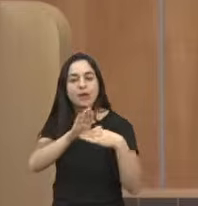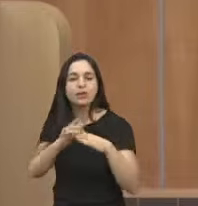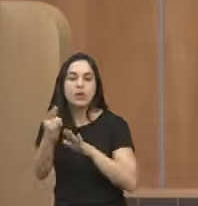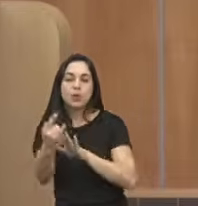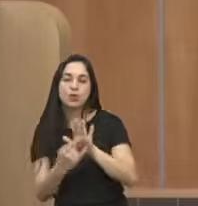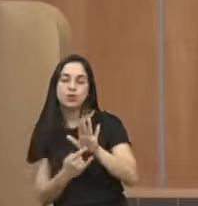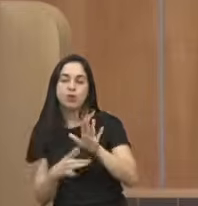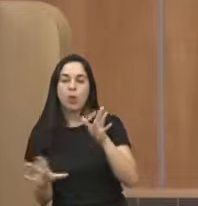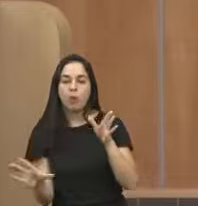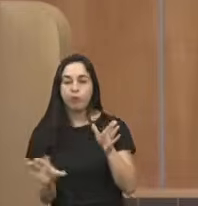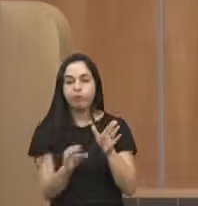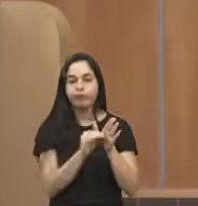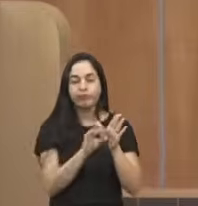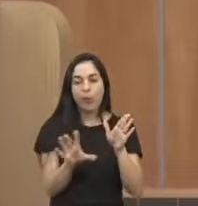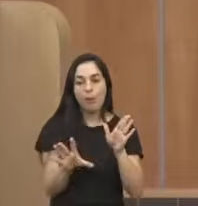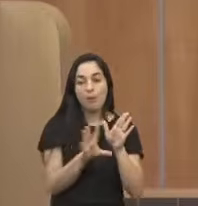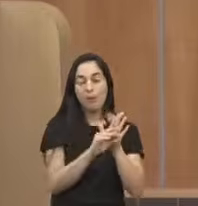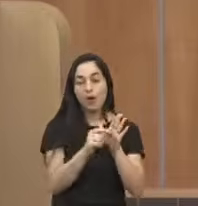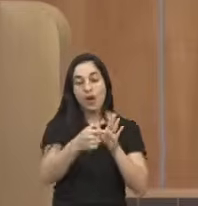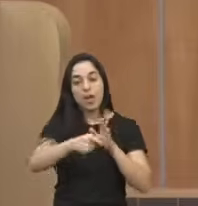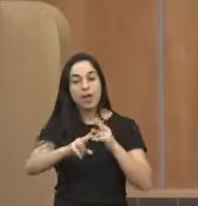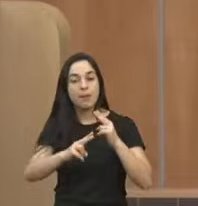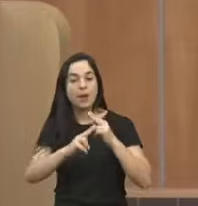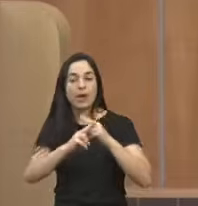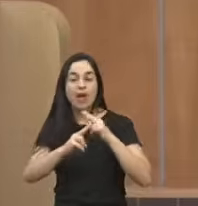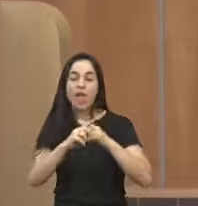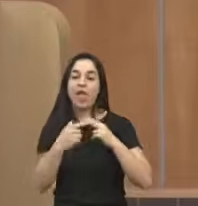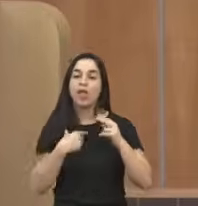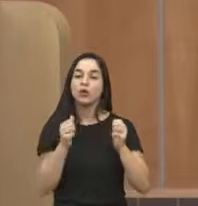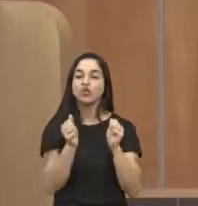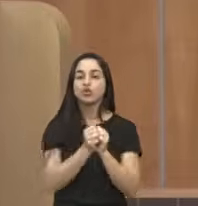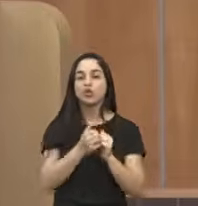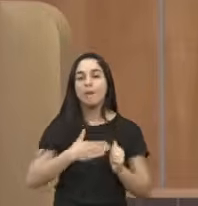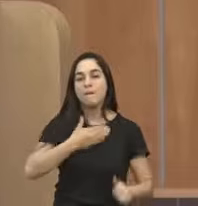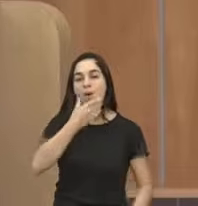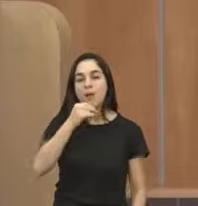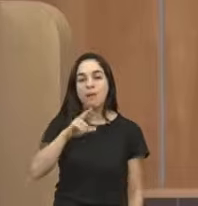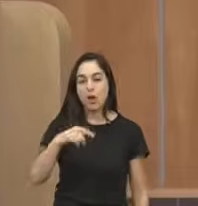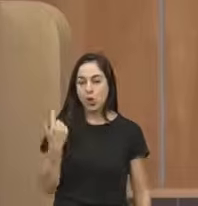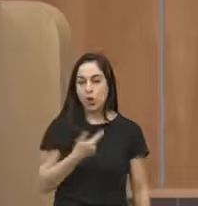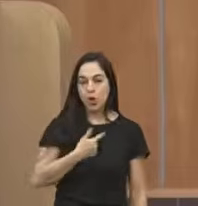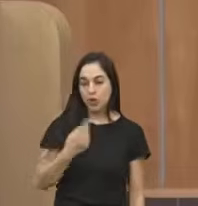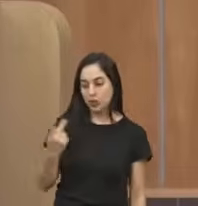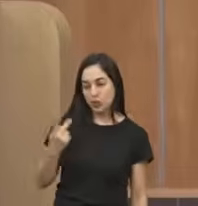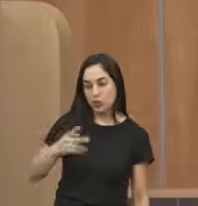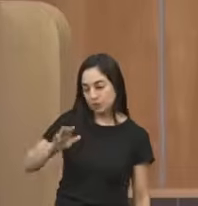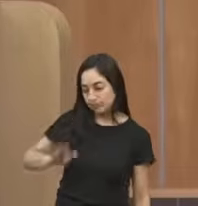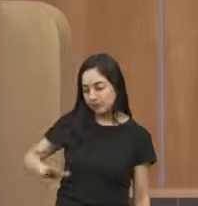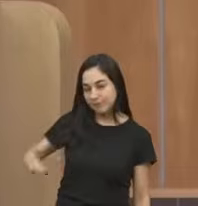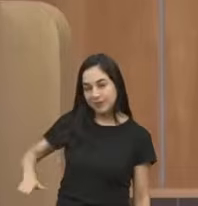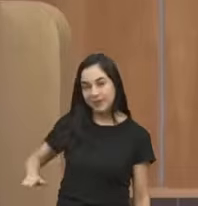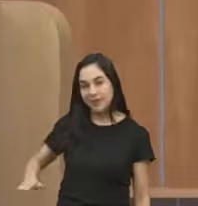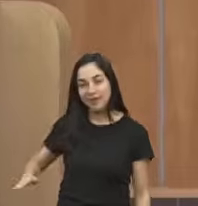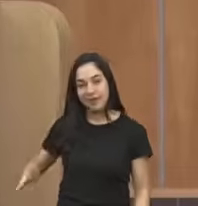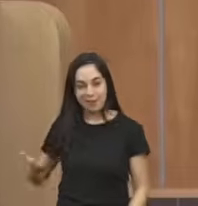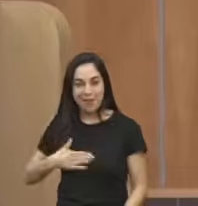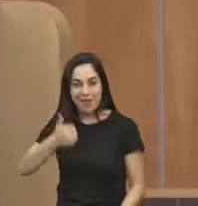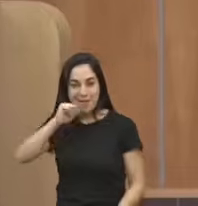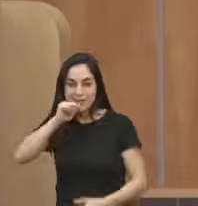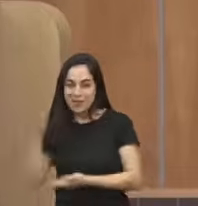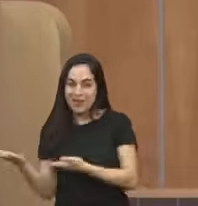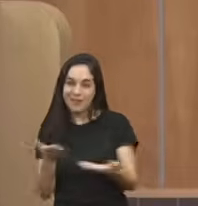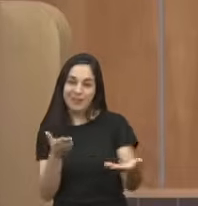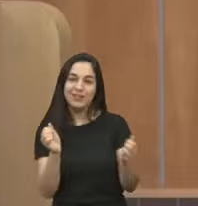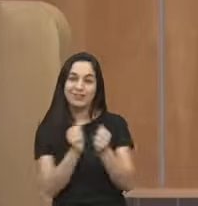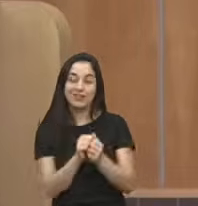Caixa Econômica, às vezes a gente acompanhando, eu e meu irmão, bem pequenininho. E a gente percebe como é fundamental a